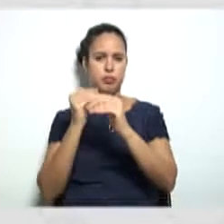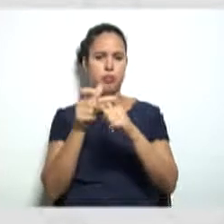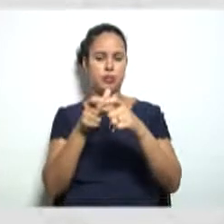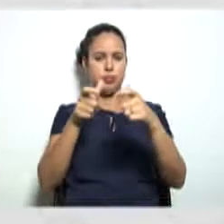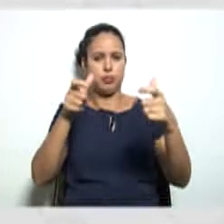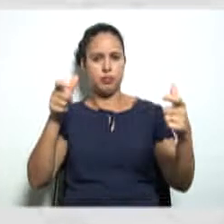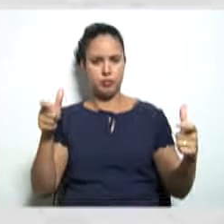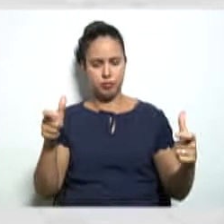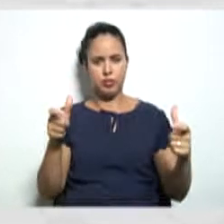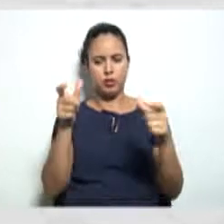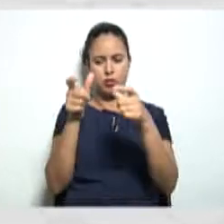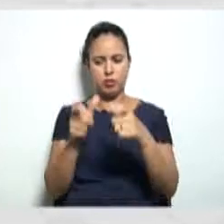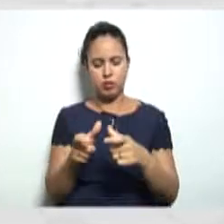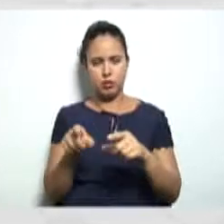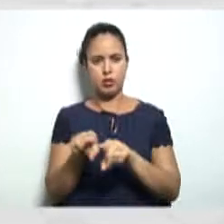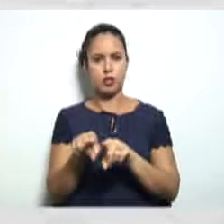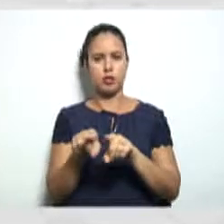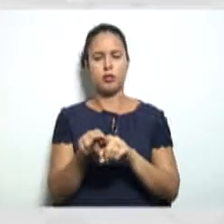e regional.